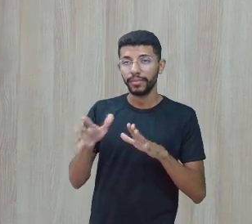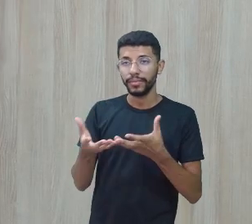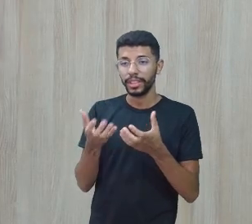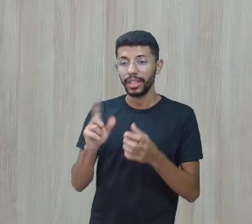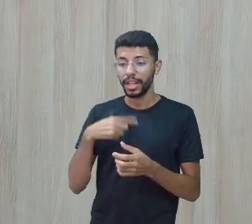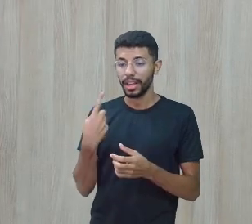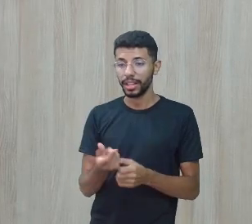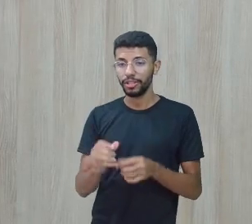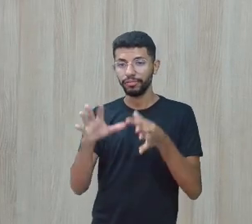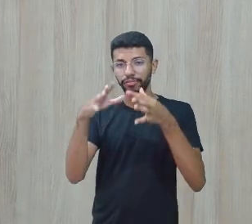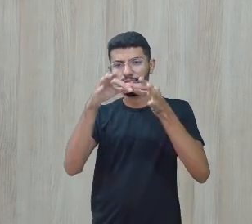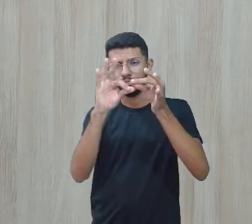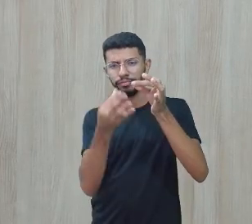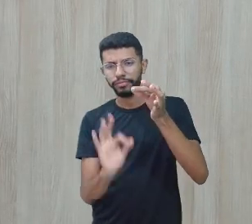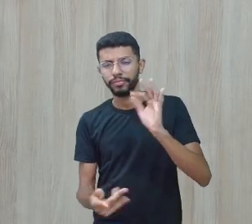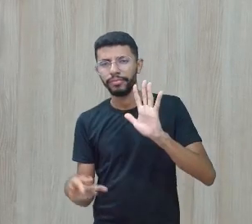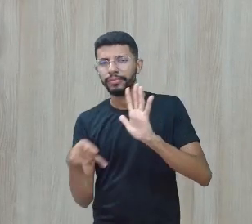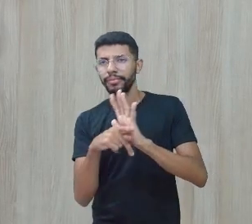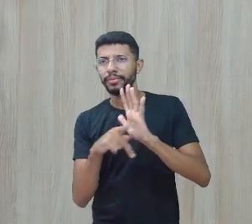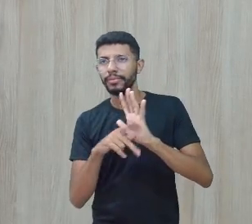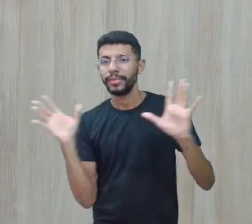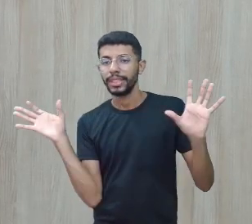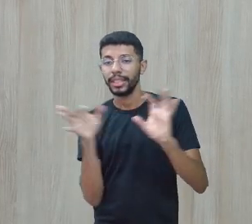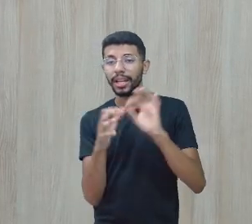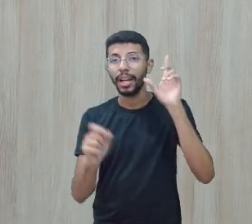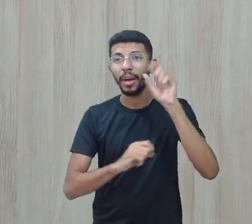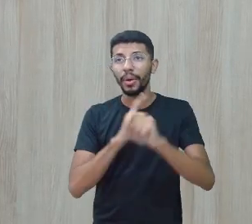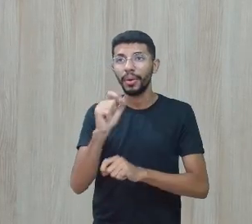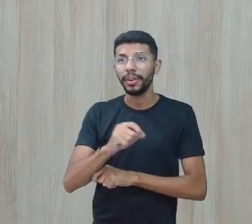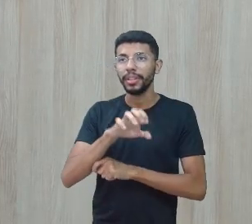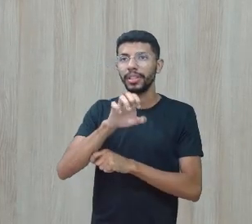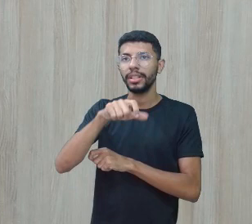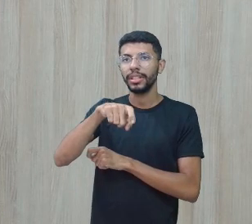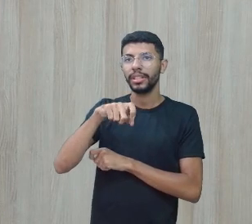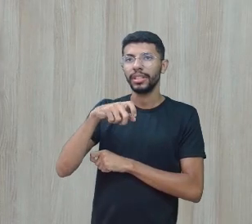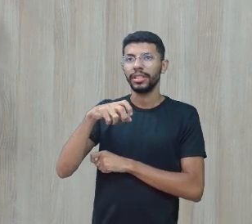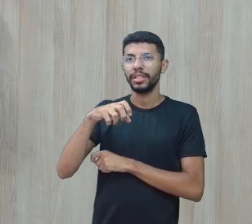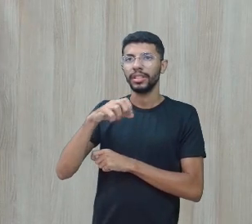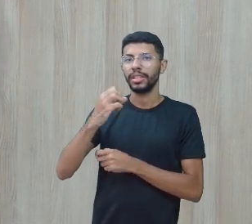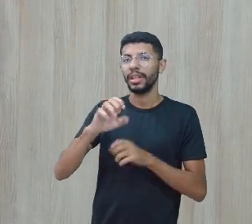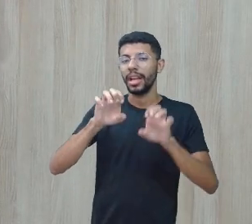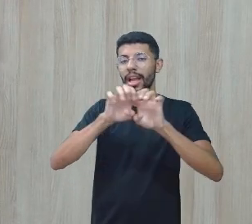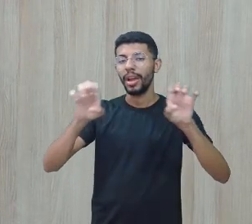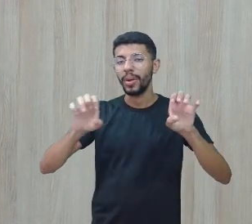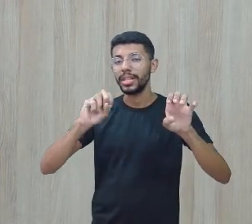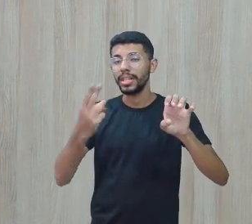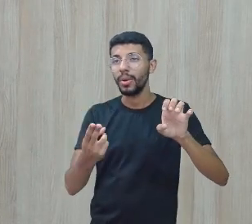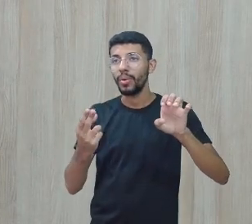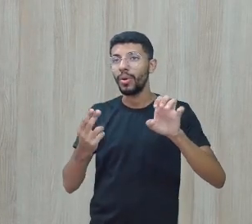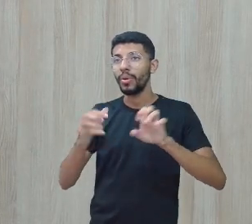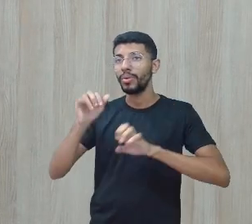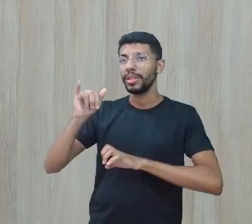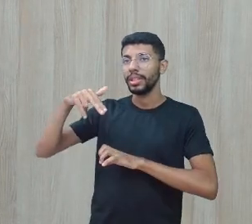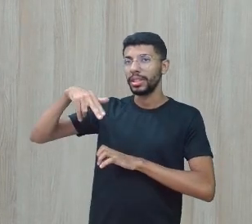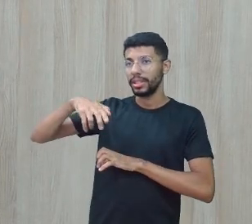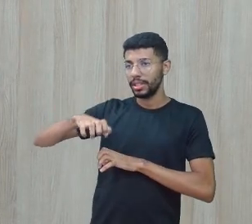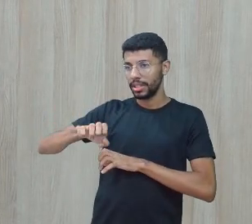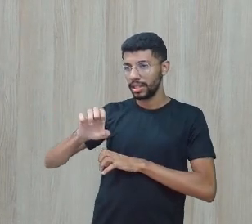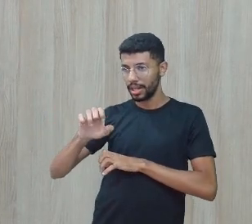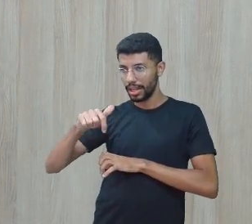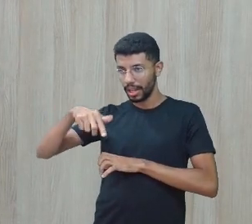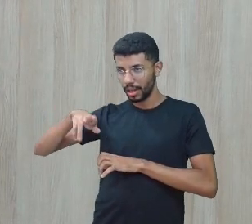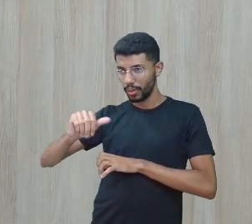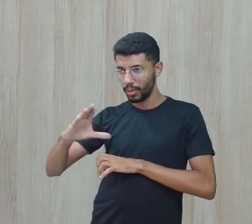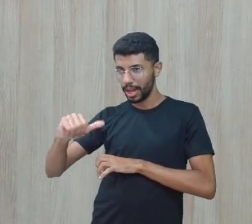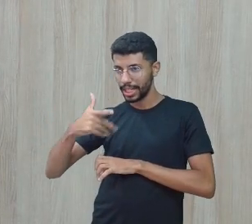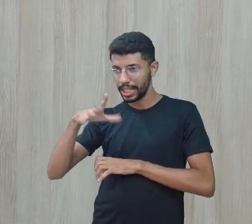gente descreva essa situação-problema através de uma expressão, de uma equação ou de uma inequação. Lembrando,